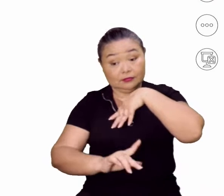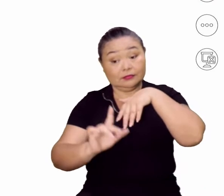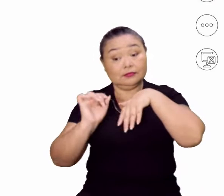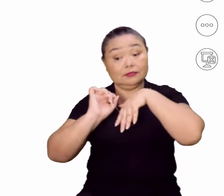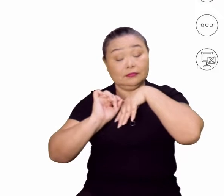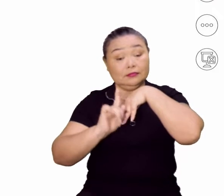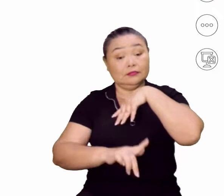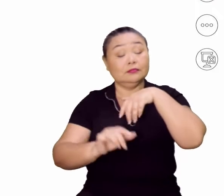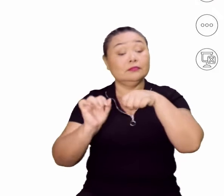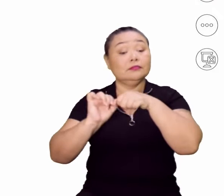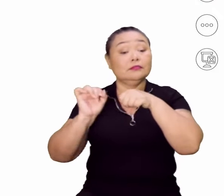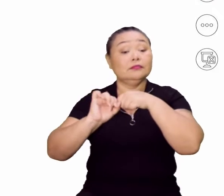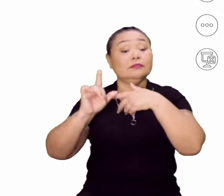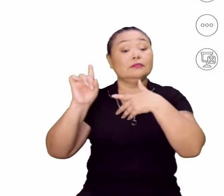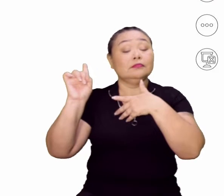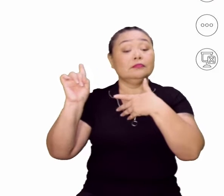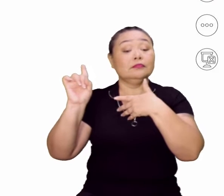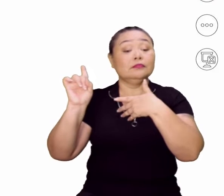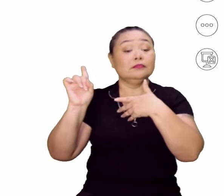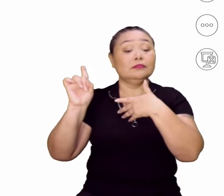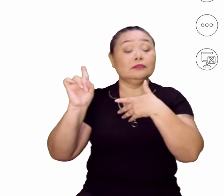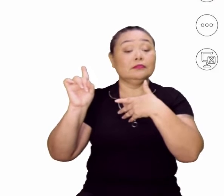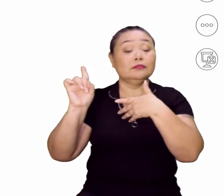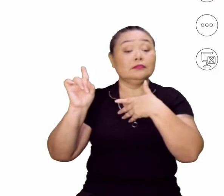ela tem a questão ligada